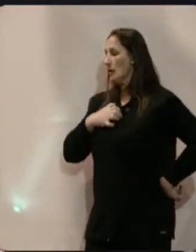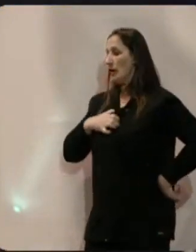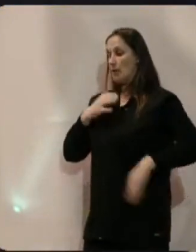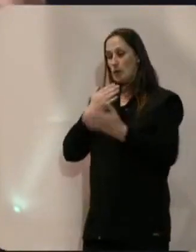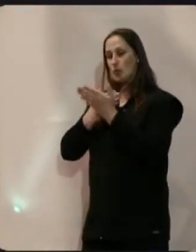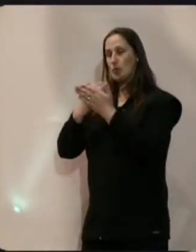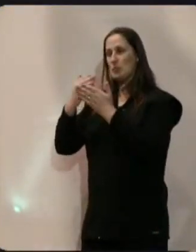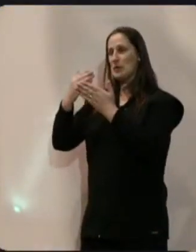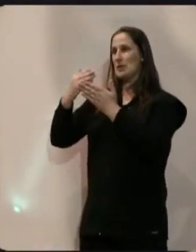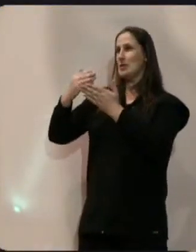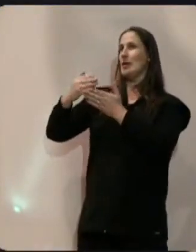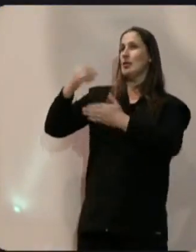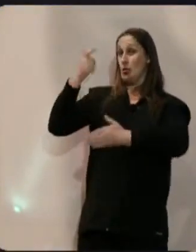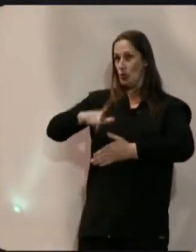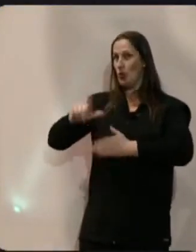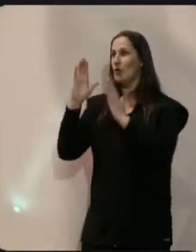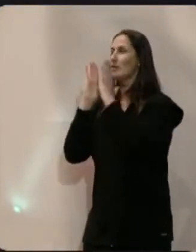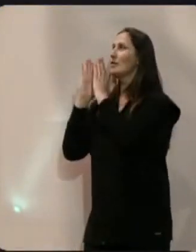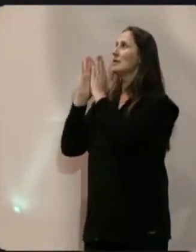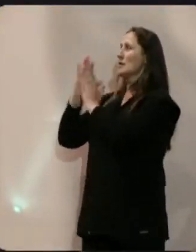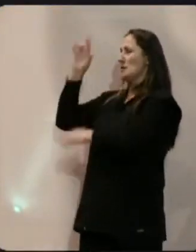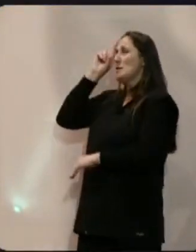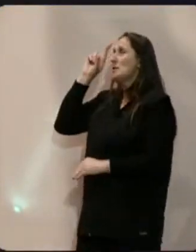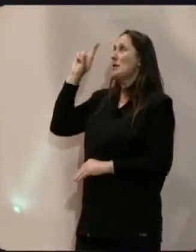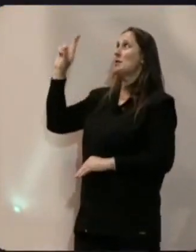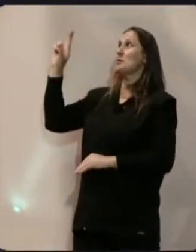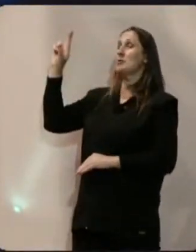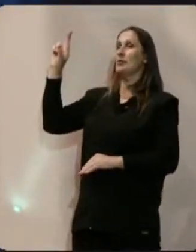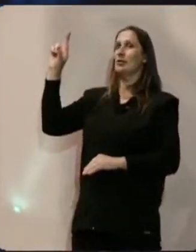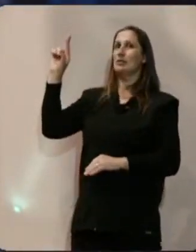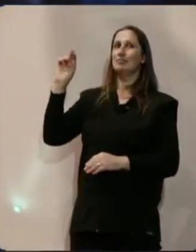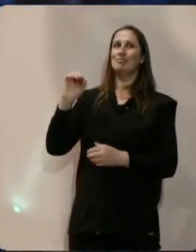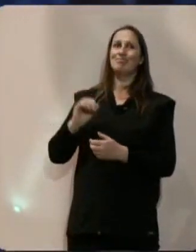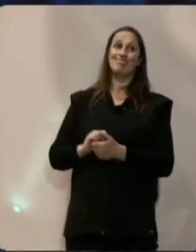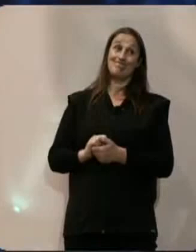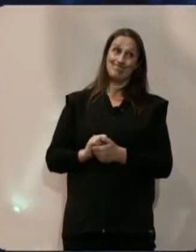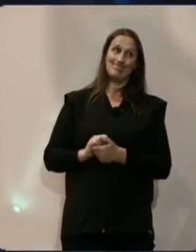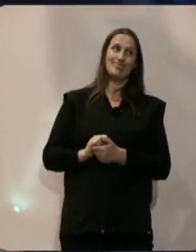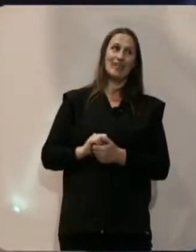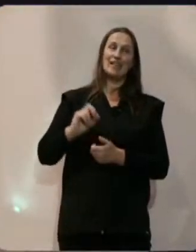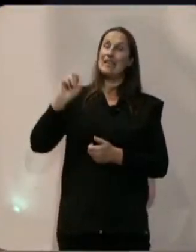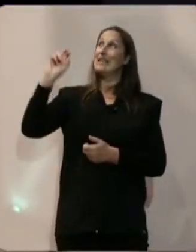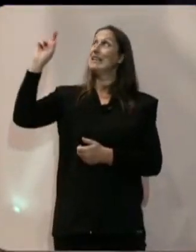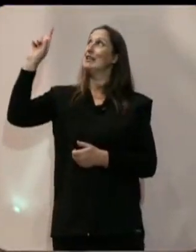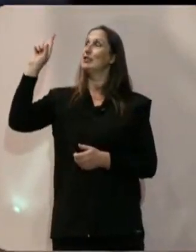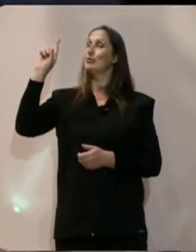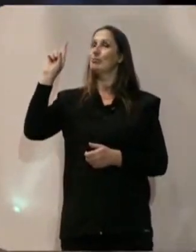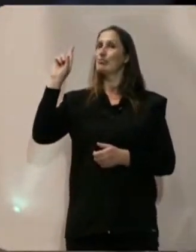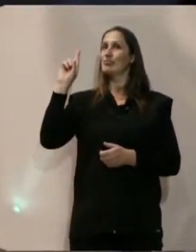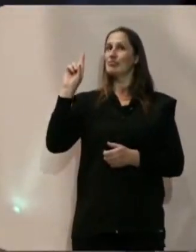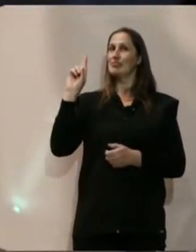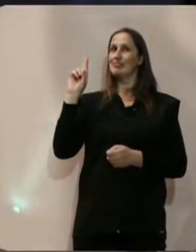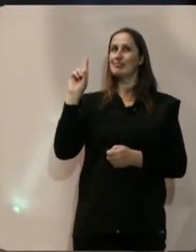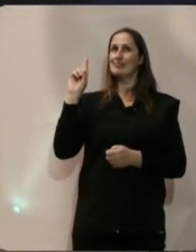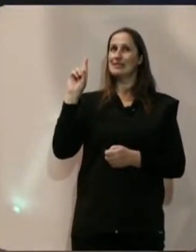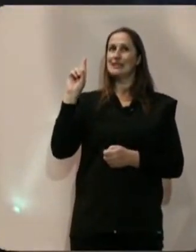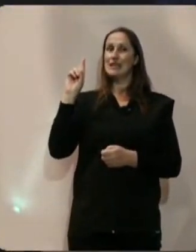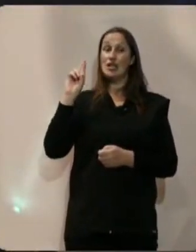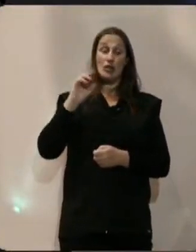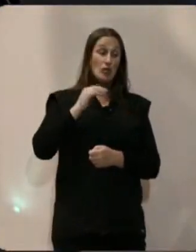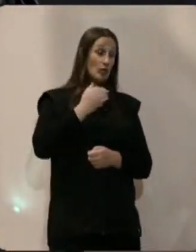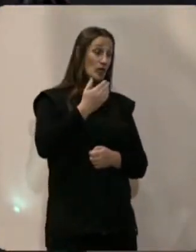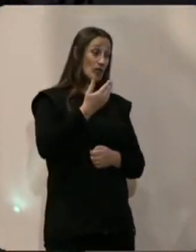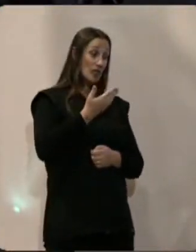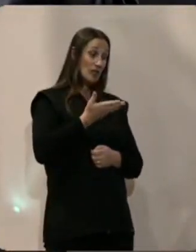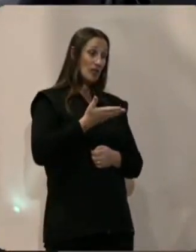a orar: Senhor. Aí o Senhor falou assim: escuta aqui, enquanto você estiver cheio